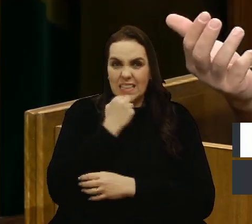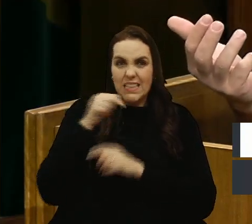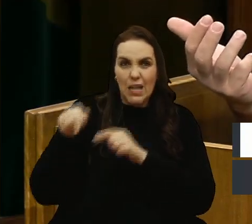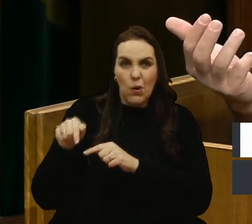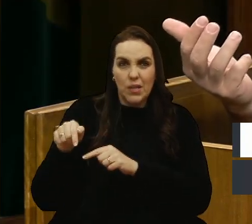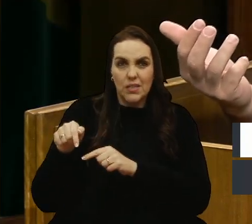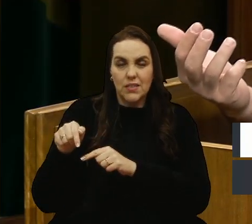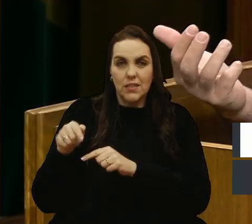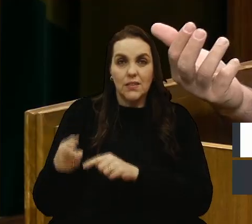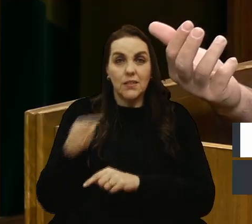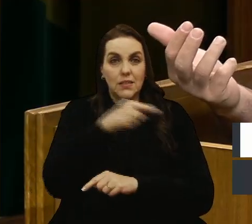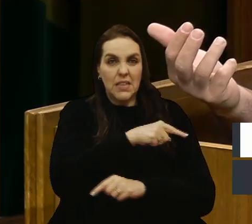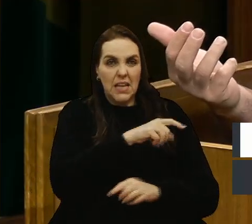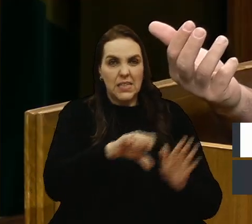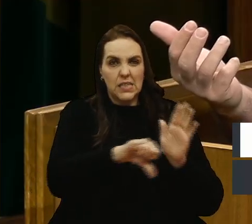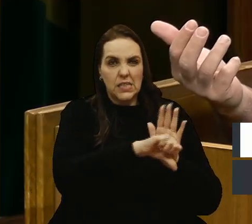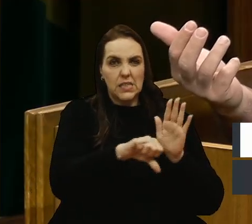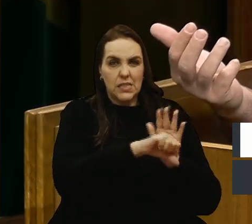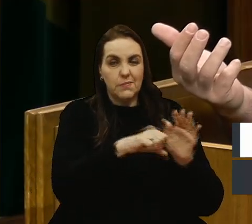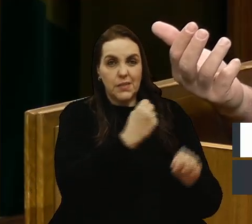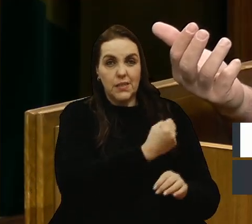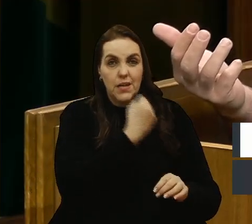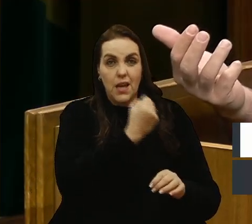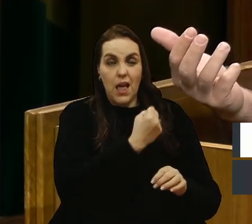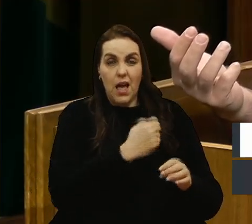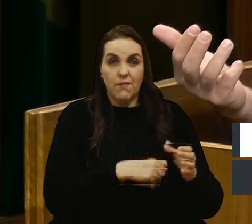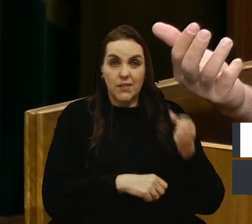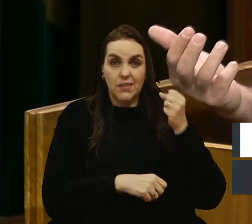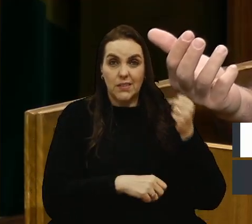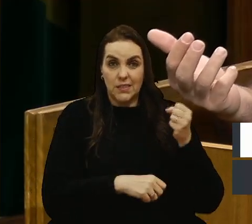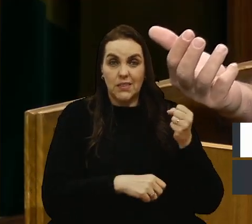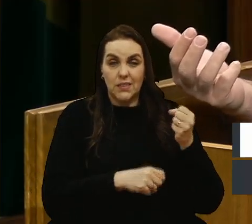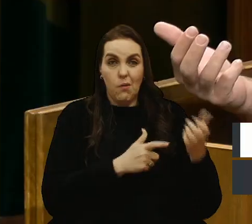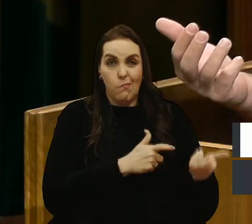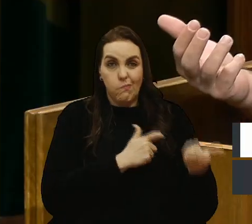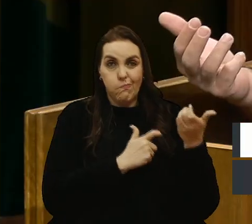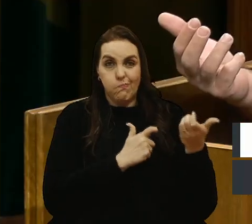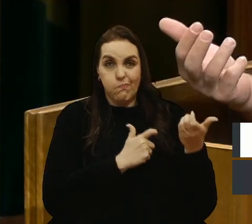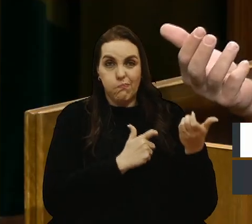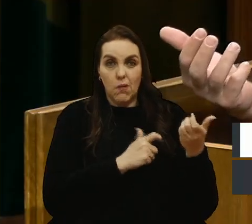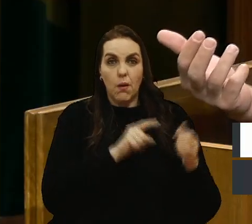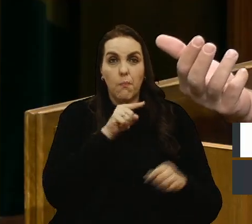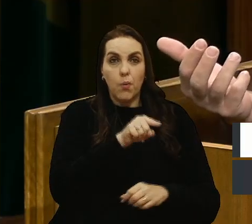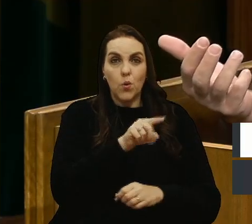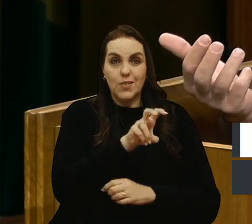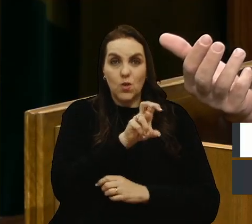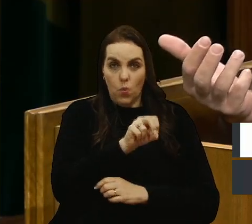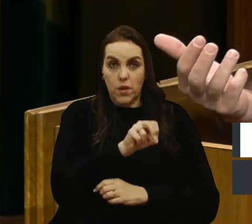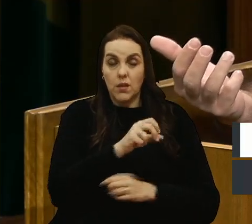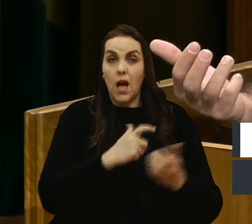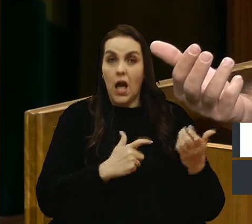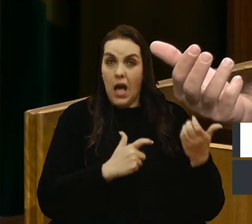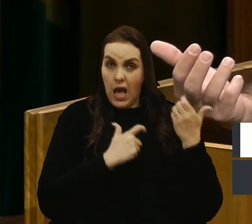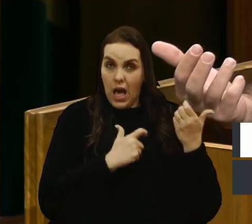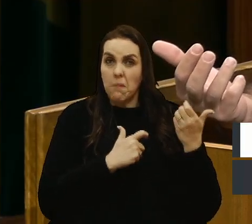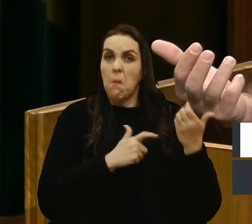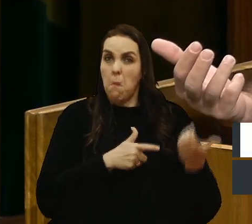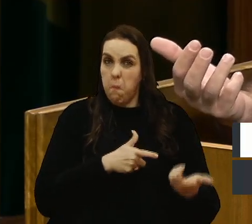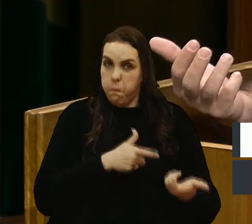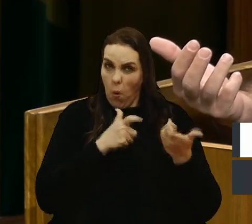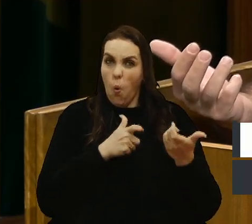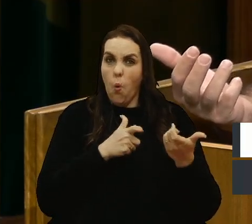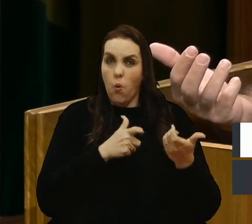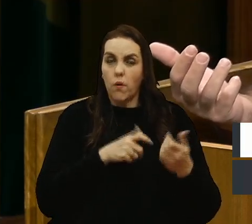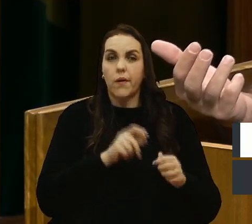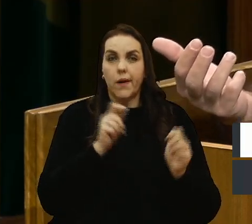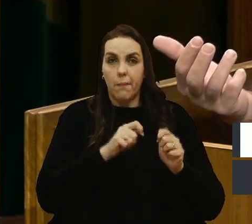vemos bandidos segurando uma .50, que para quem não sabe é um armamento de grosso calibre capaz de derrubar